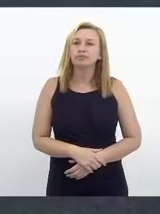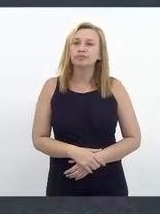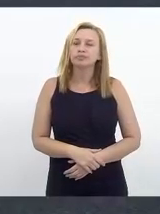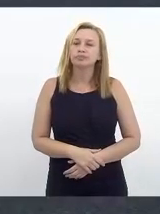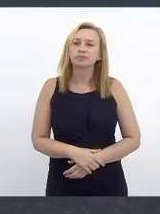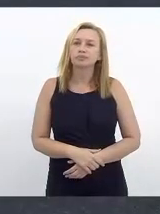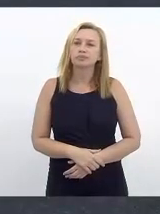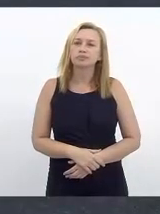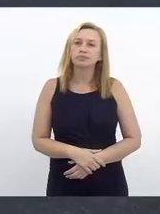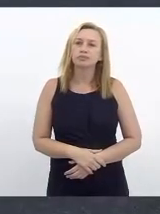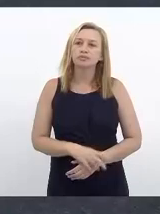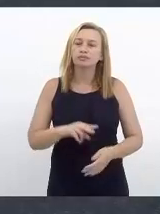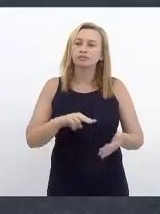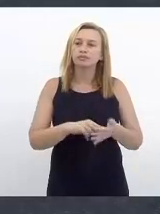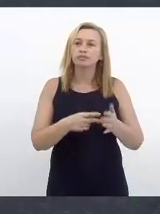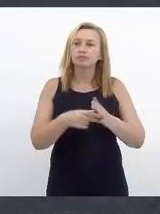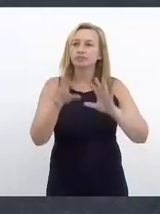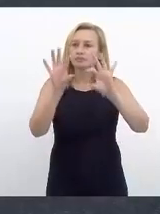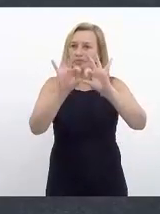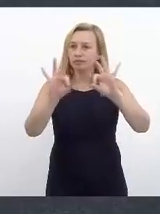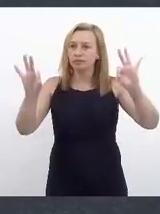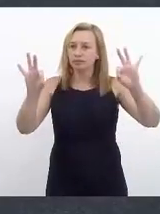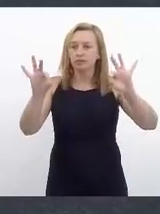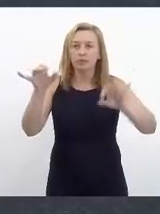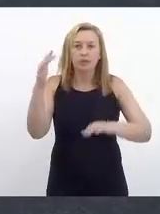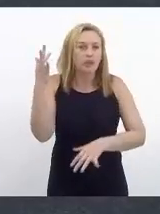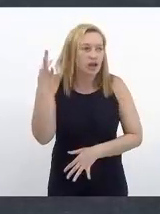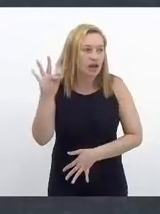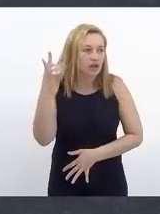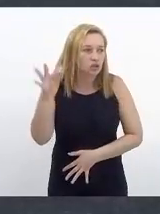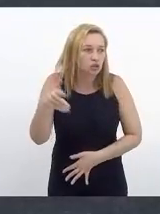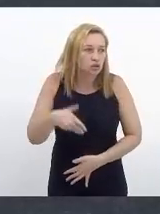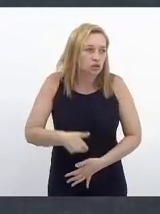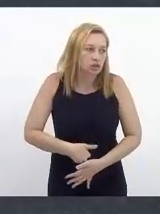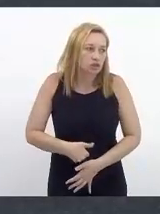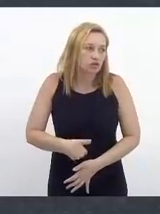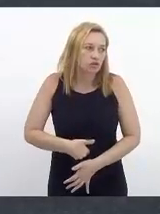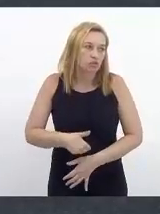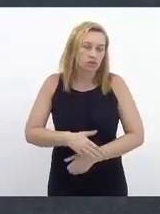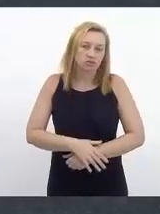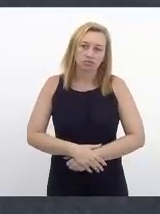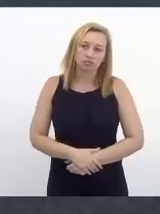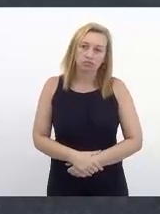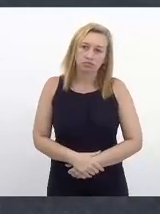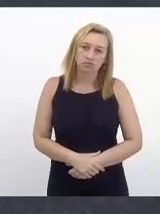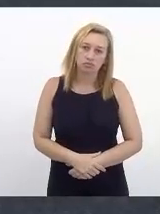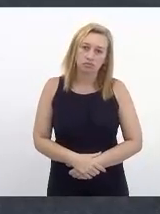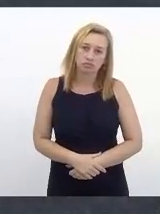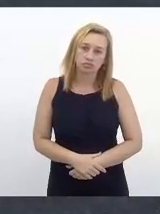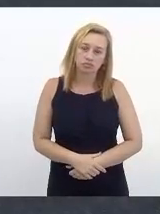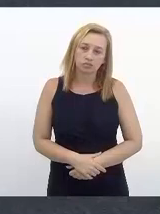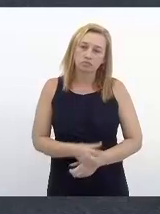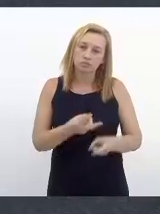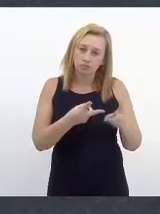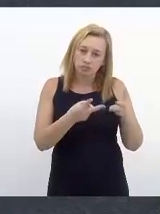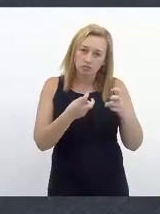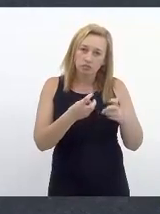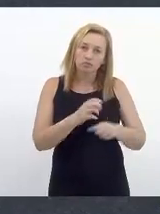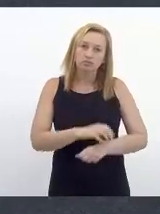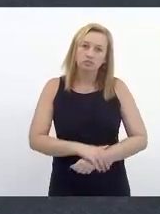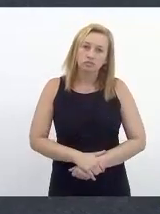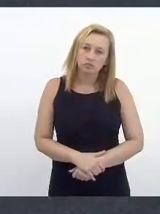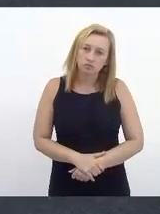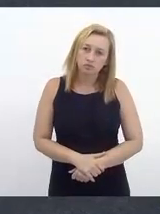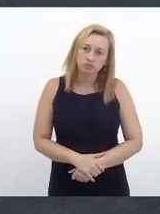a seguinte frase: a dor da fome. E dá para perceber